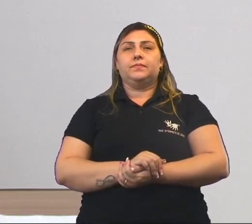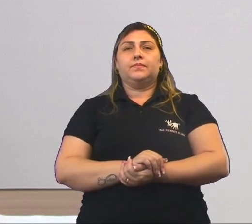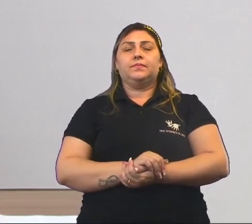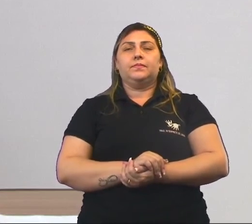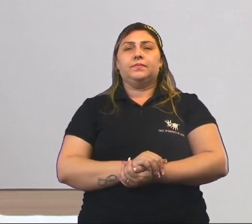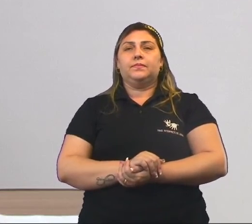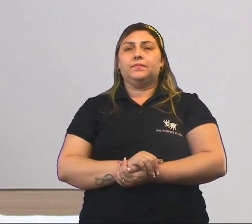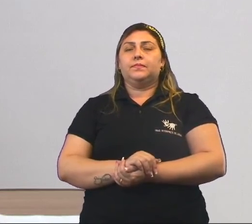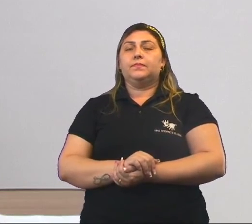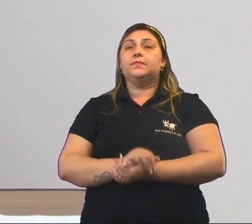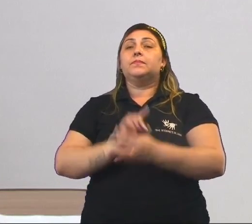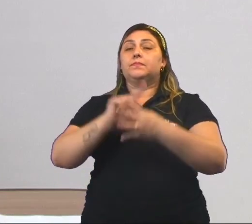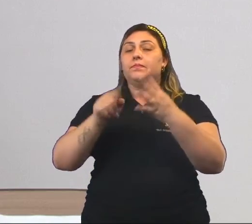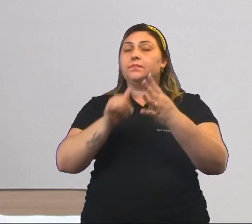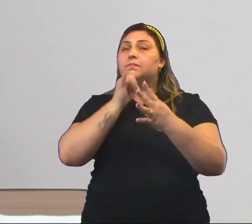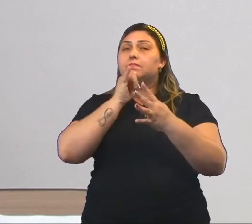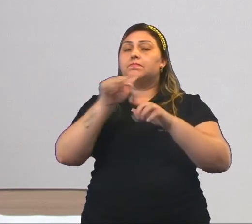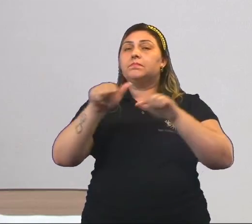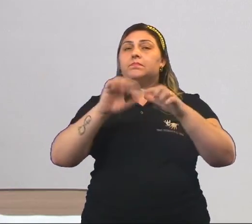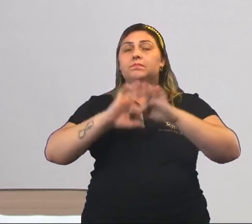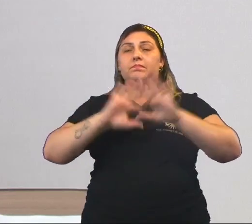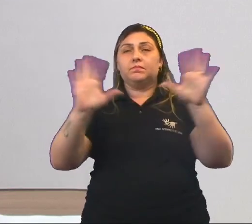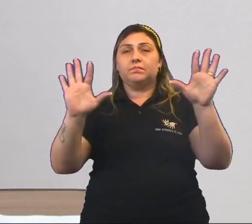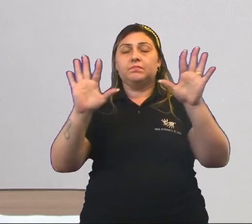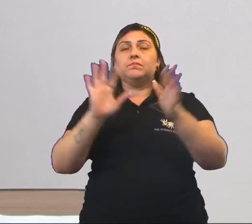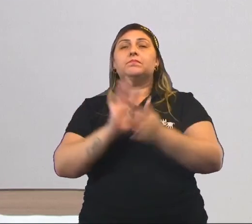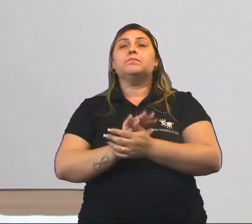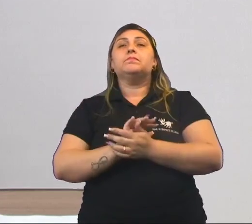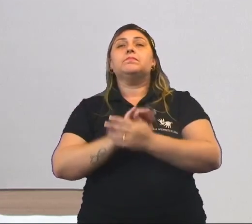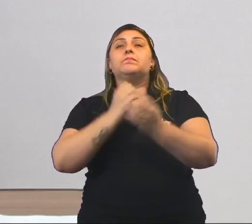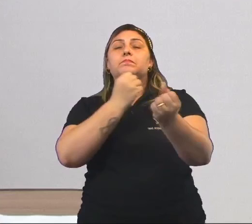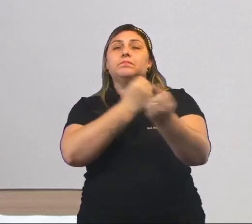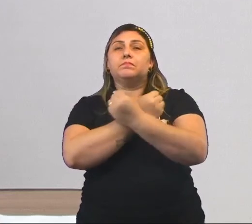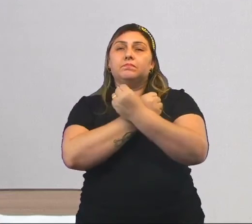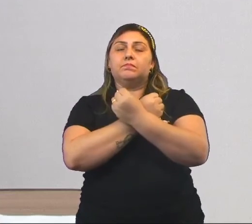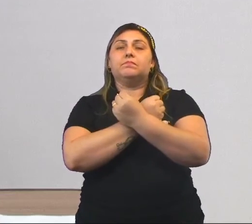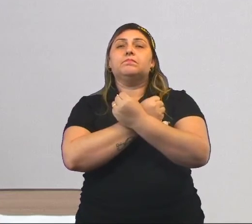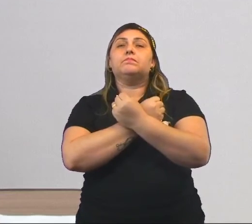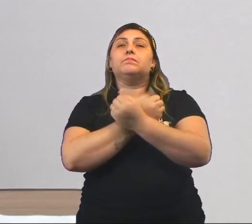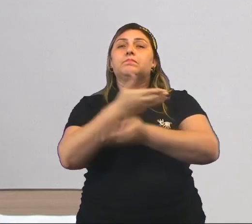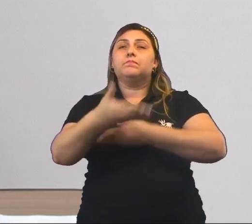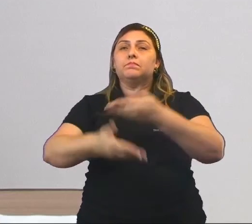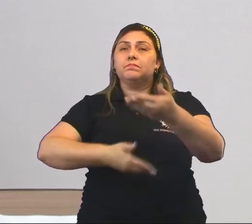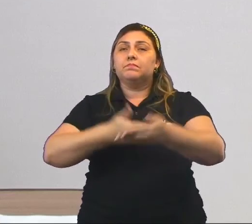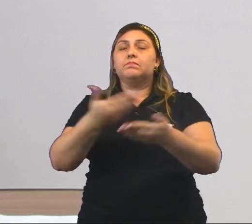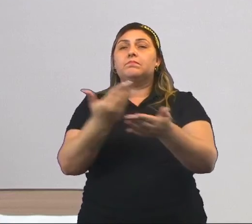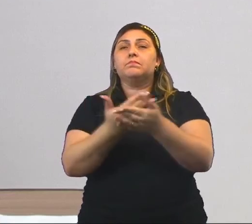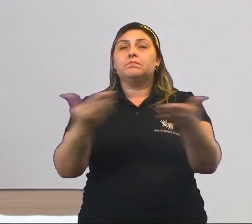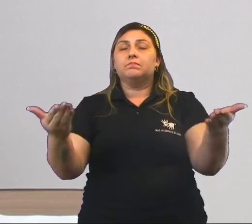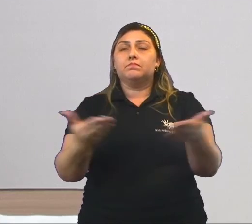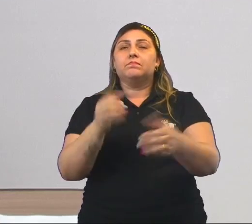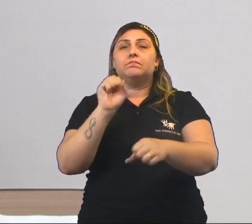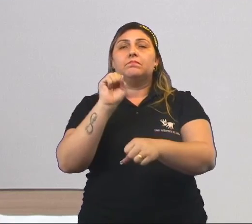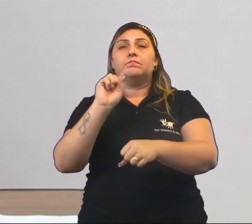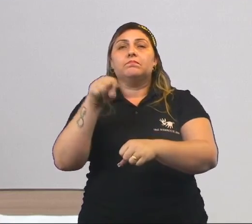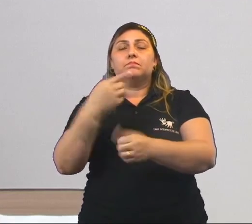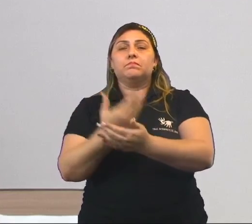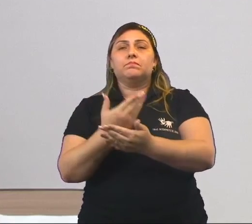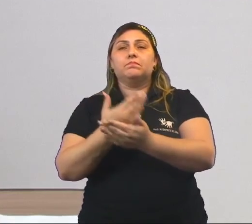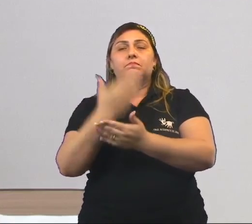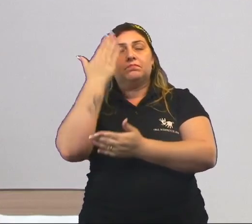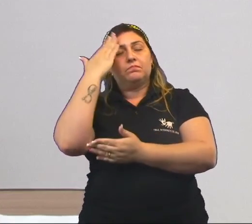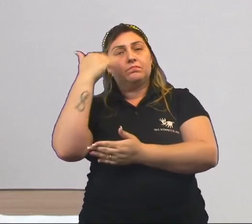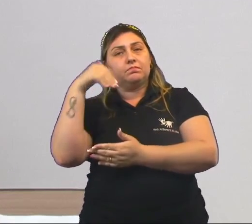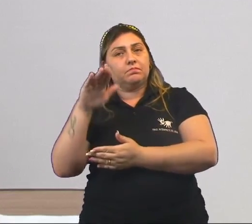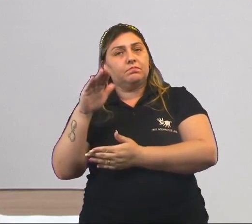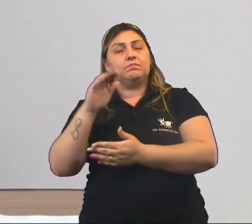a função. Esses são os exemplos de trabalho livre e trabalho escravo que estamos compartilhando na nossa aula hoje. Na próxima aula a gente vai compreender um